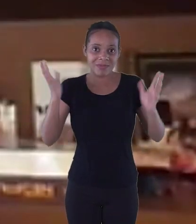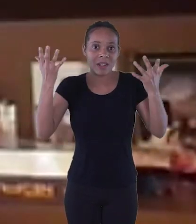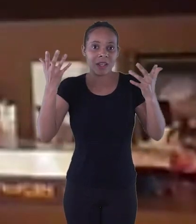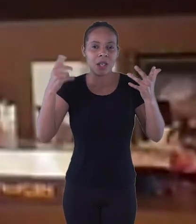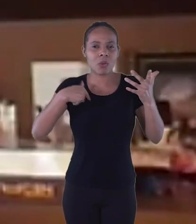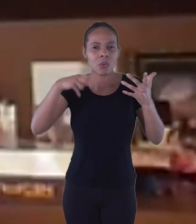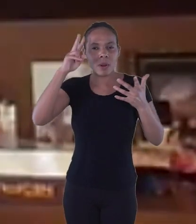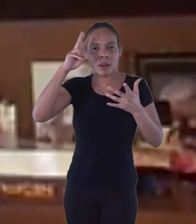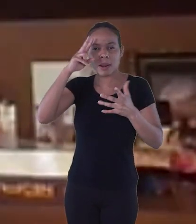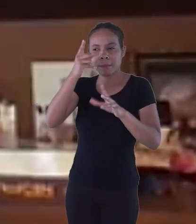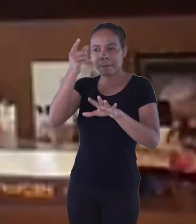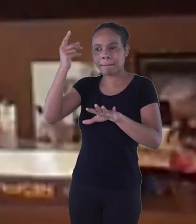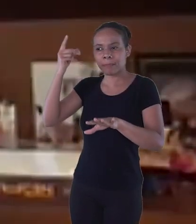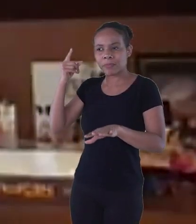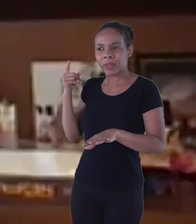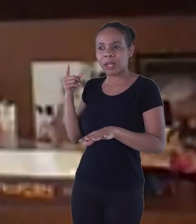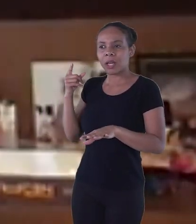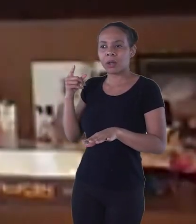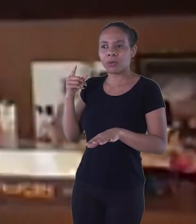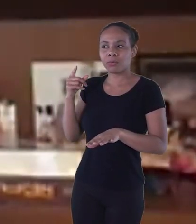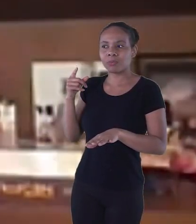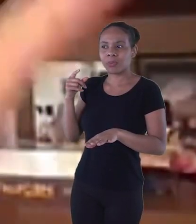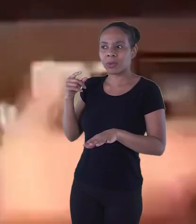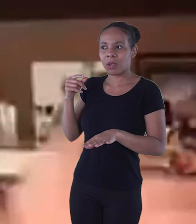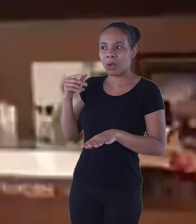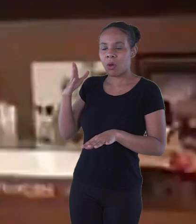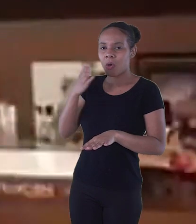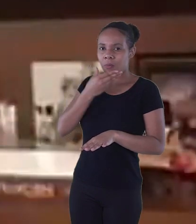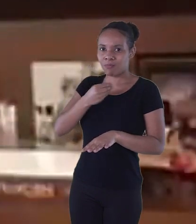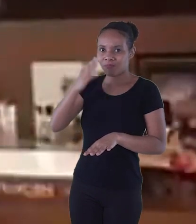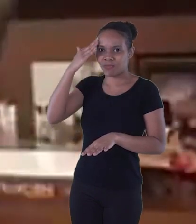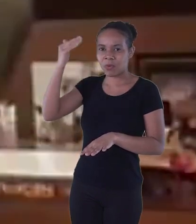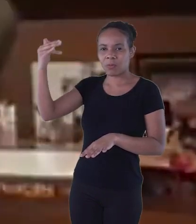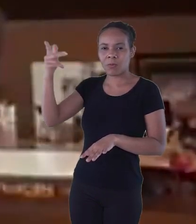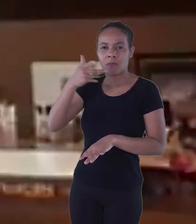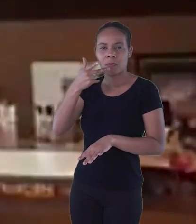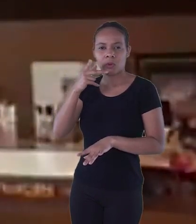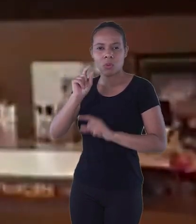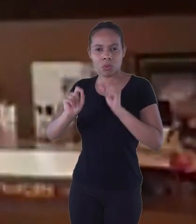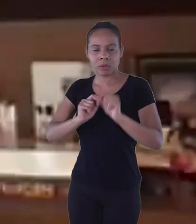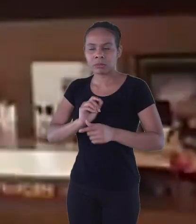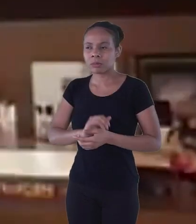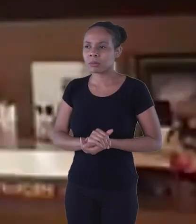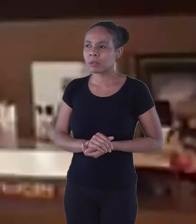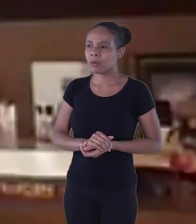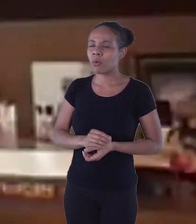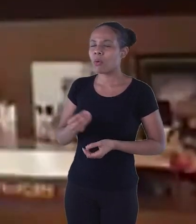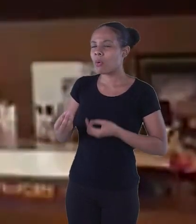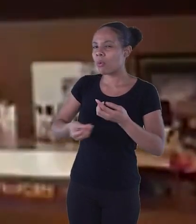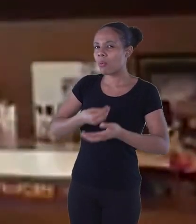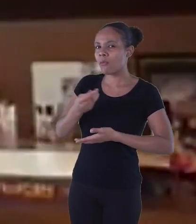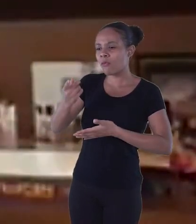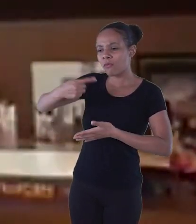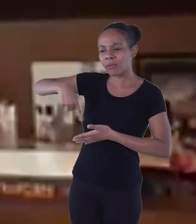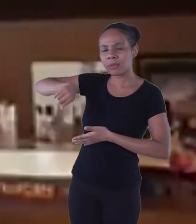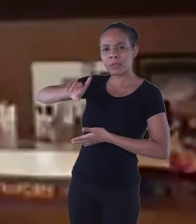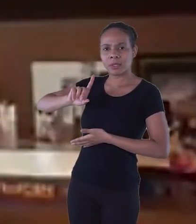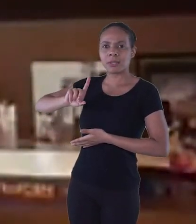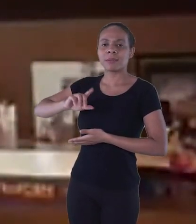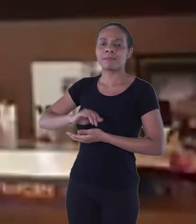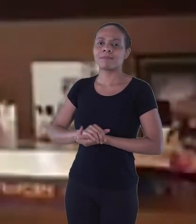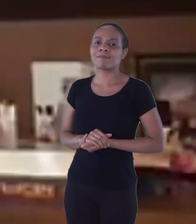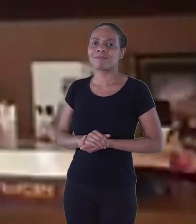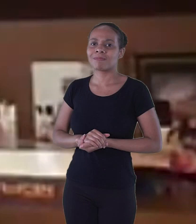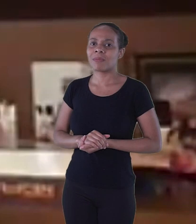vez respondendo para mim, ele fala, como vocês, ele diz, vocês ocidentais, não sabem celebrar a morte,